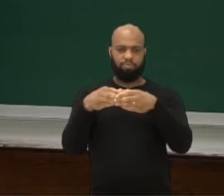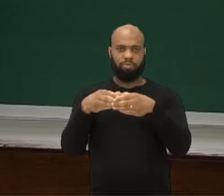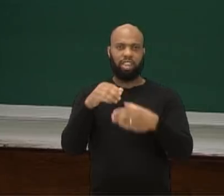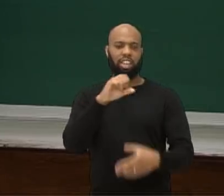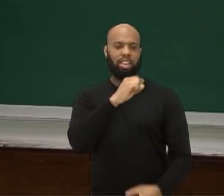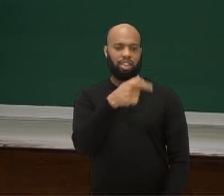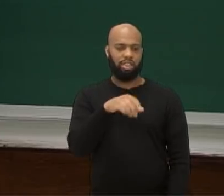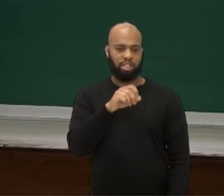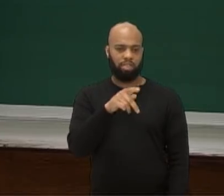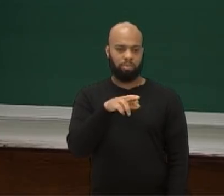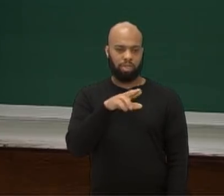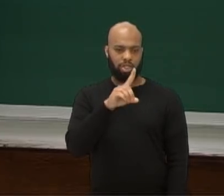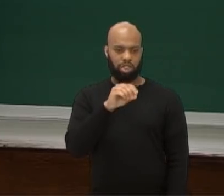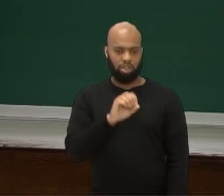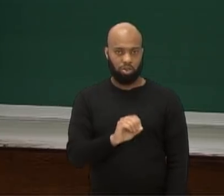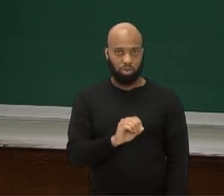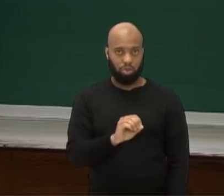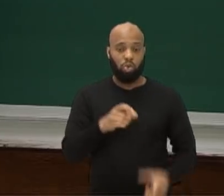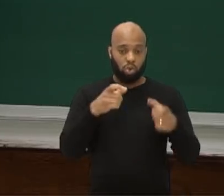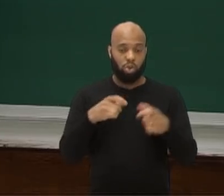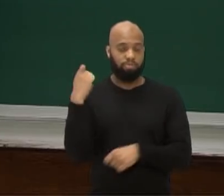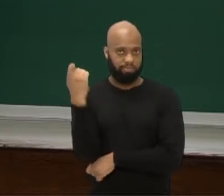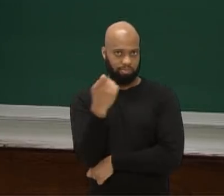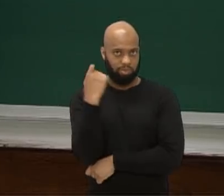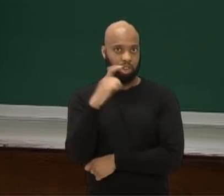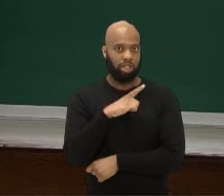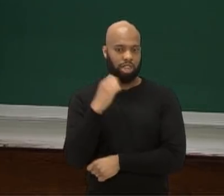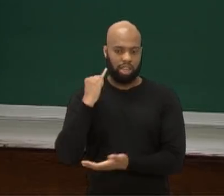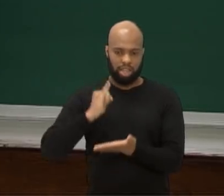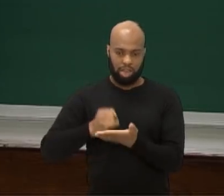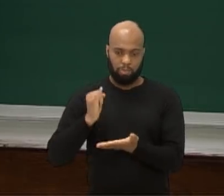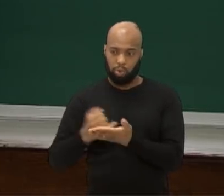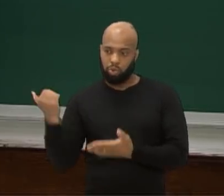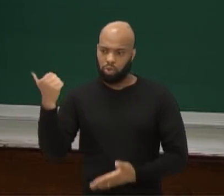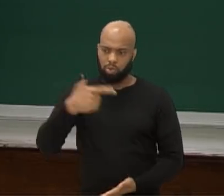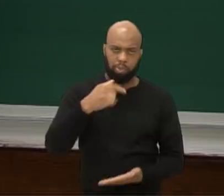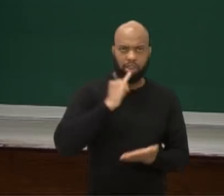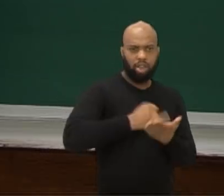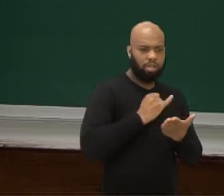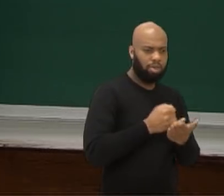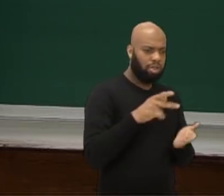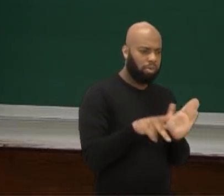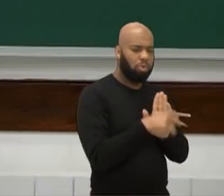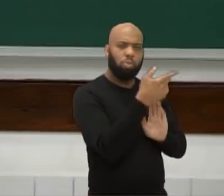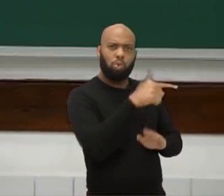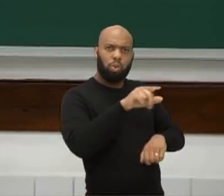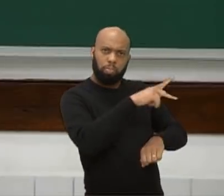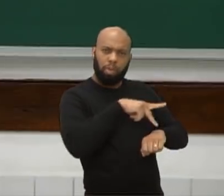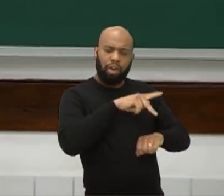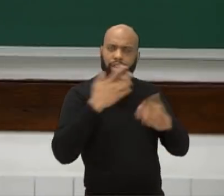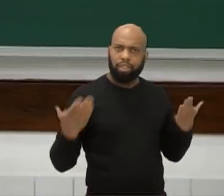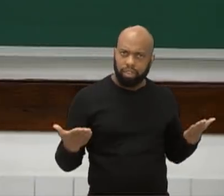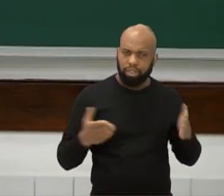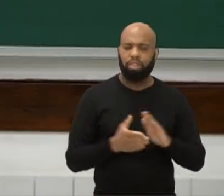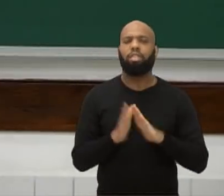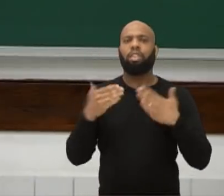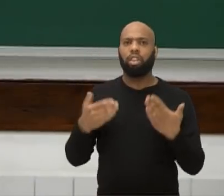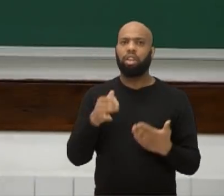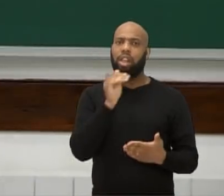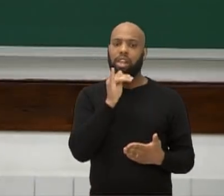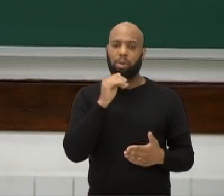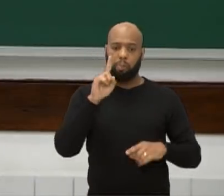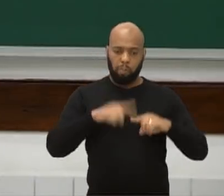do Rio Grande do Sul, ter um imposto maior do que um produto estrangeiro. Ou seja, na prática, o